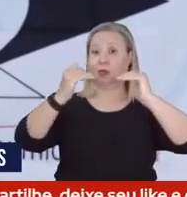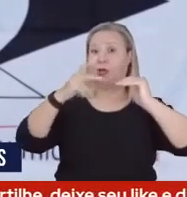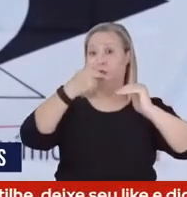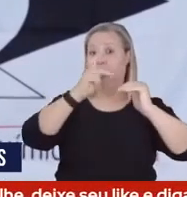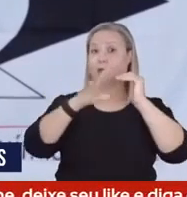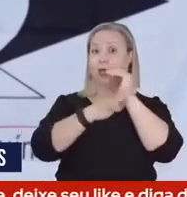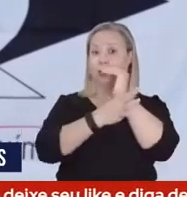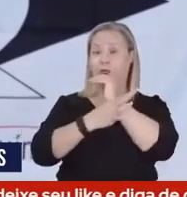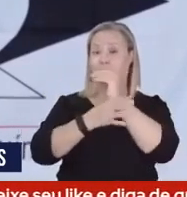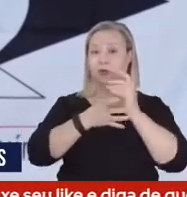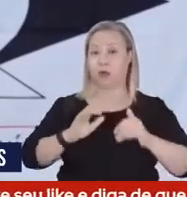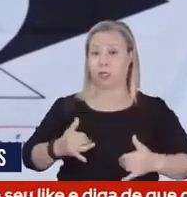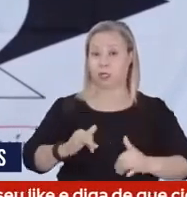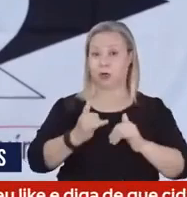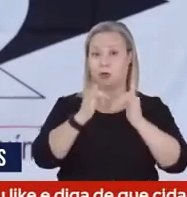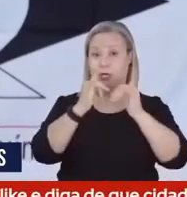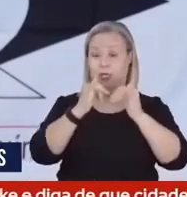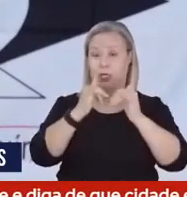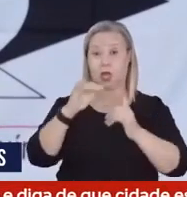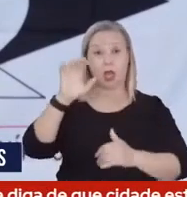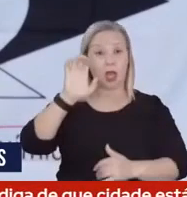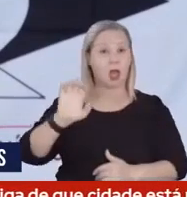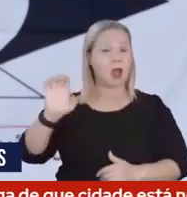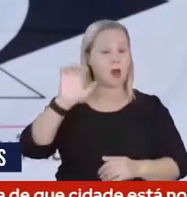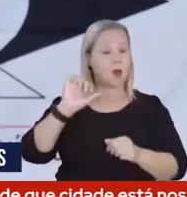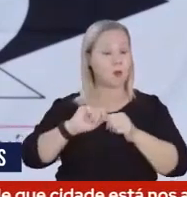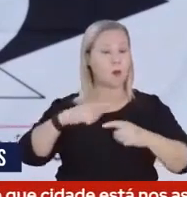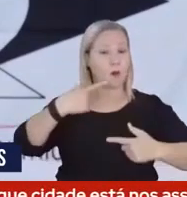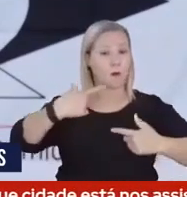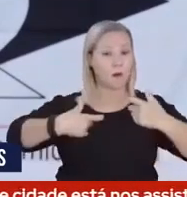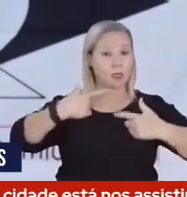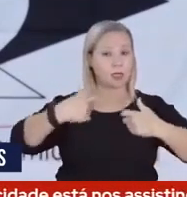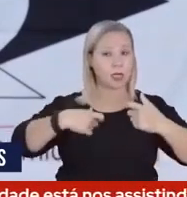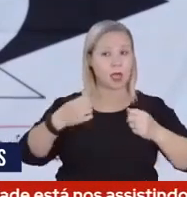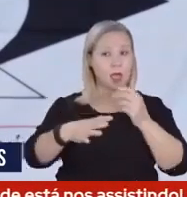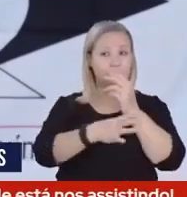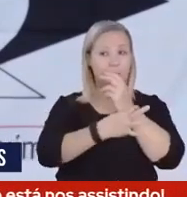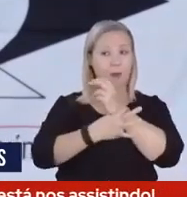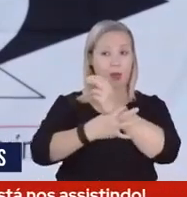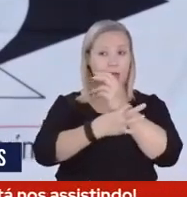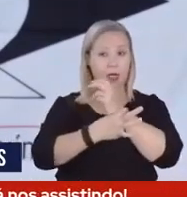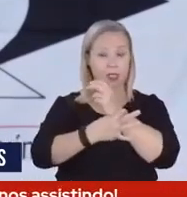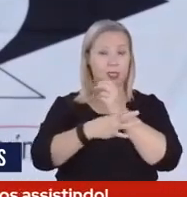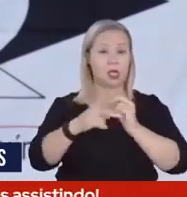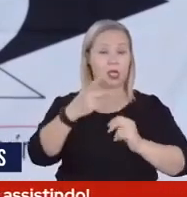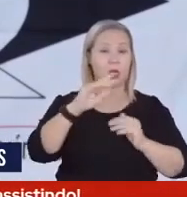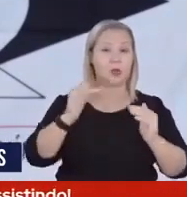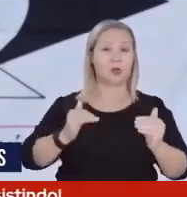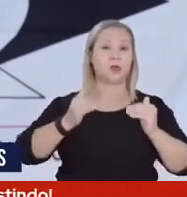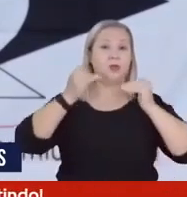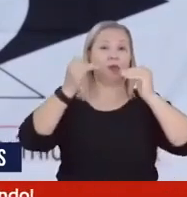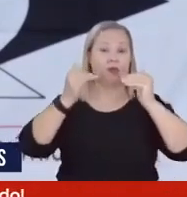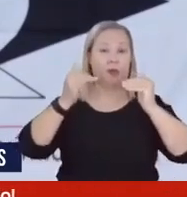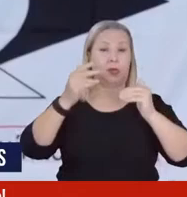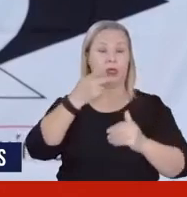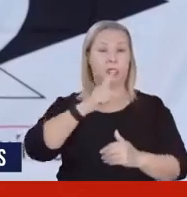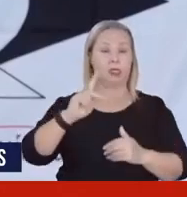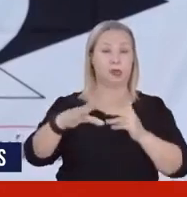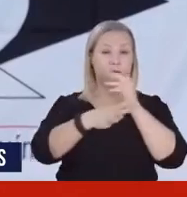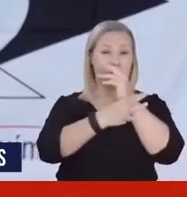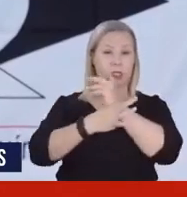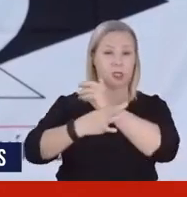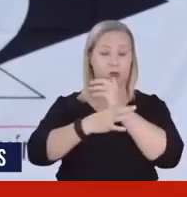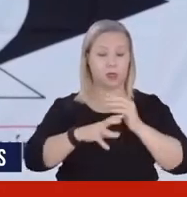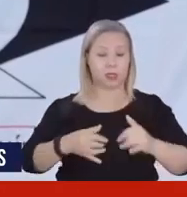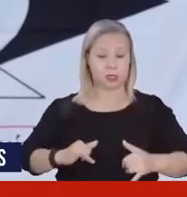A Europa faz guerra para garantir sua soberania e sua segurança energética. A China faz